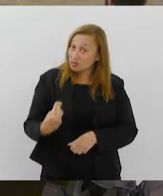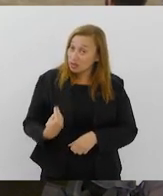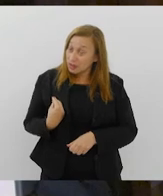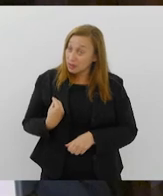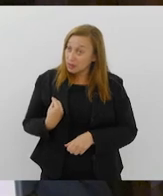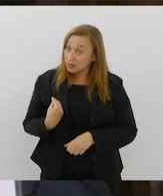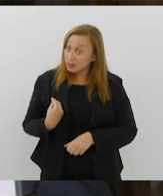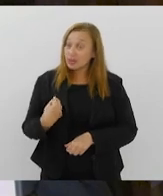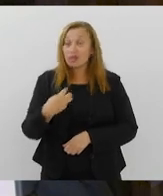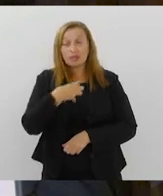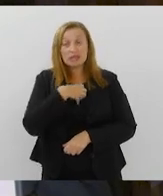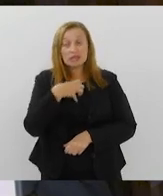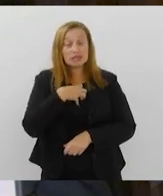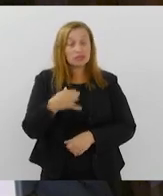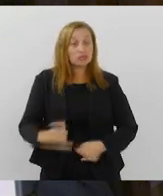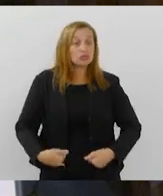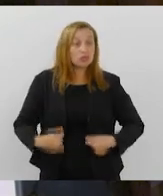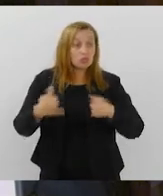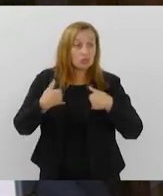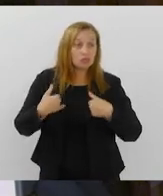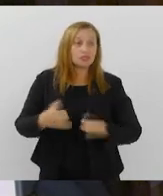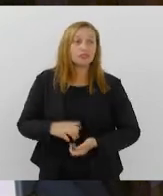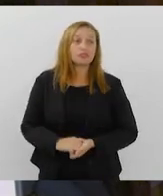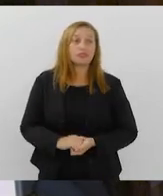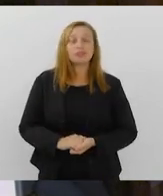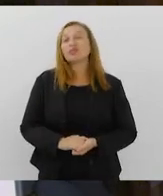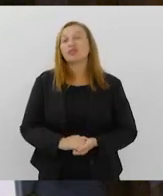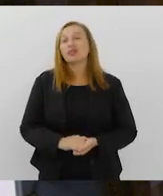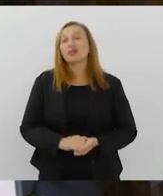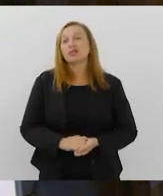sinto muito honrado, nos termos